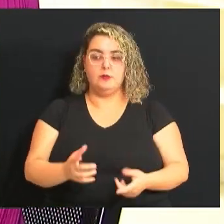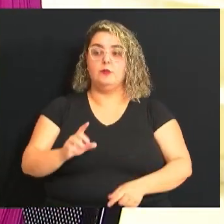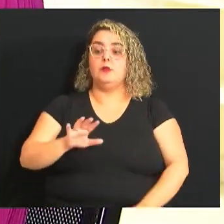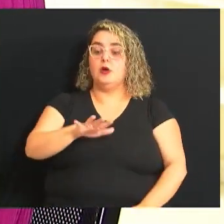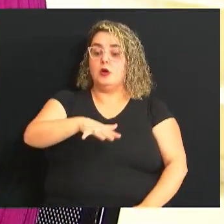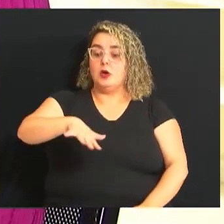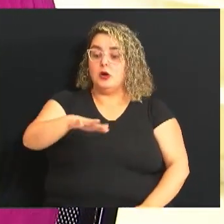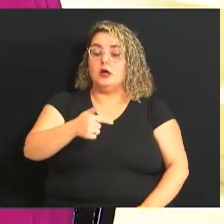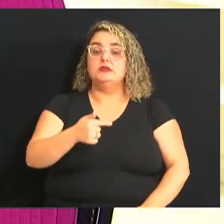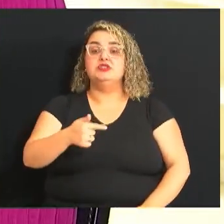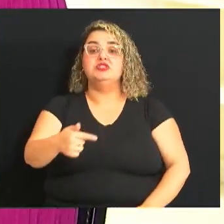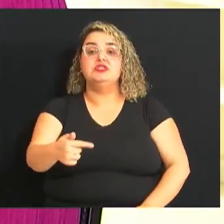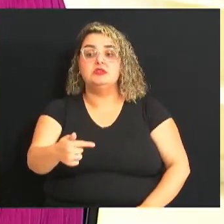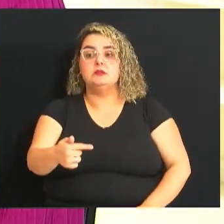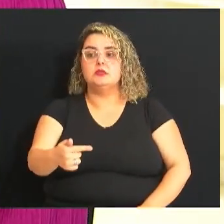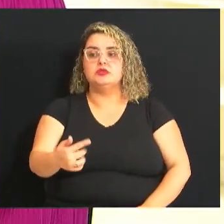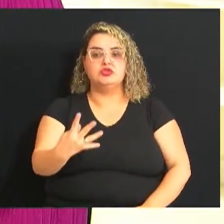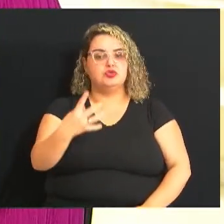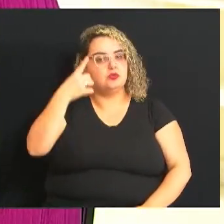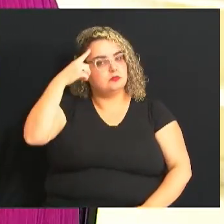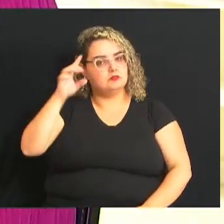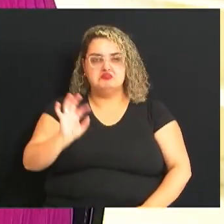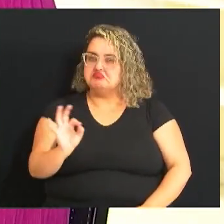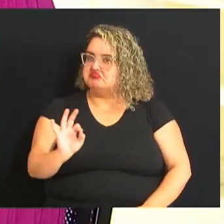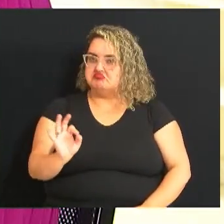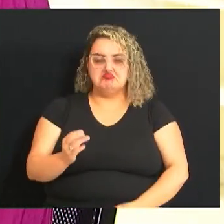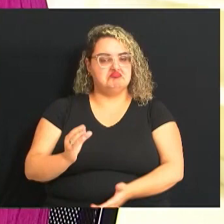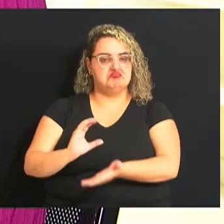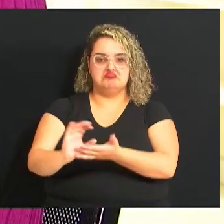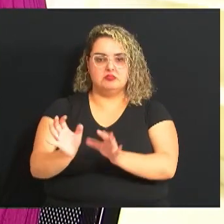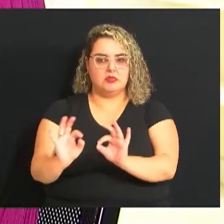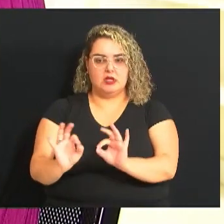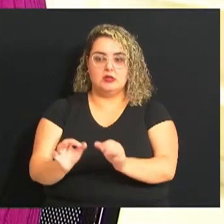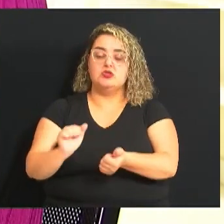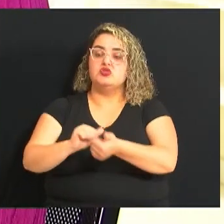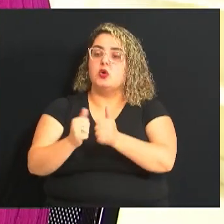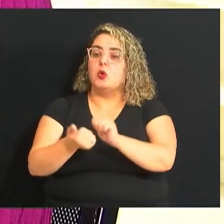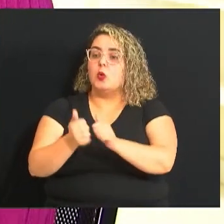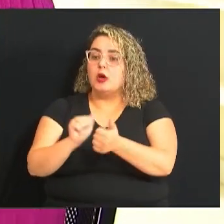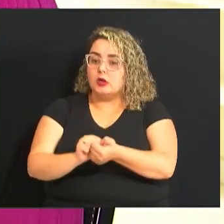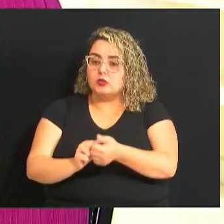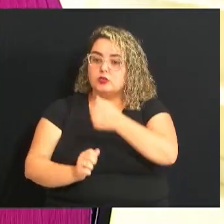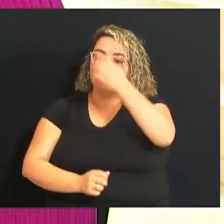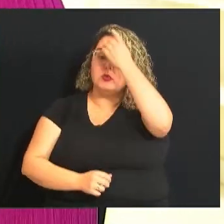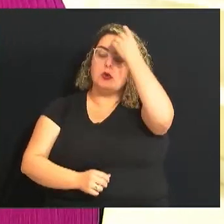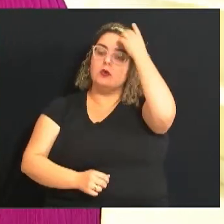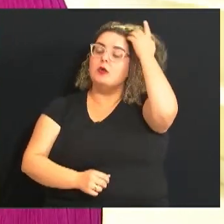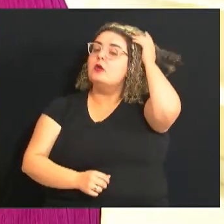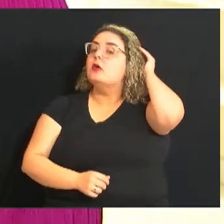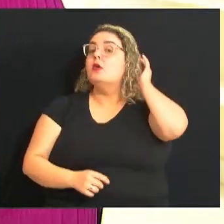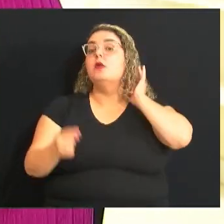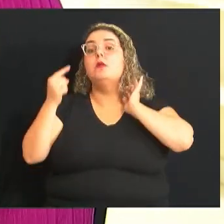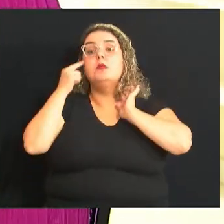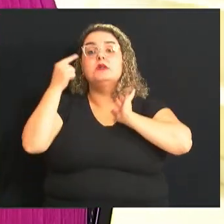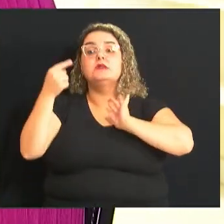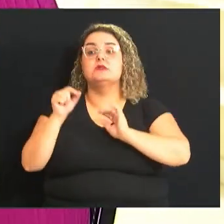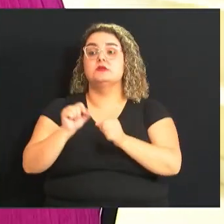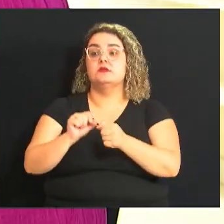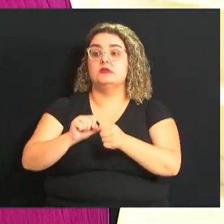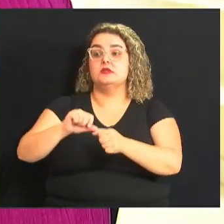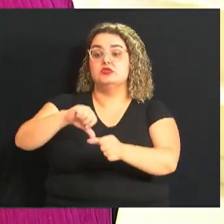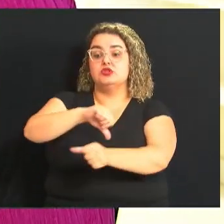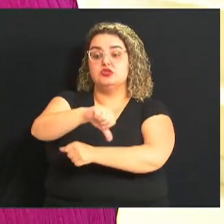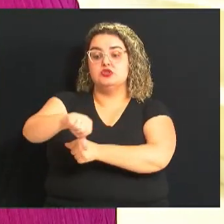semana de quatro dias não teve nenhum investimento a gente só teve um ajuste pensando porque a gente faz um esquema de revezamento